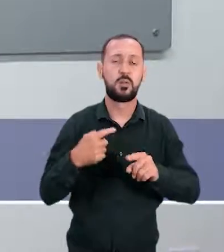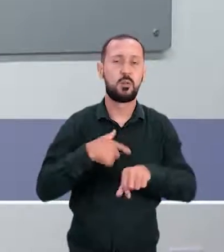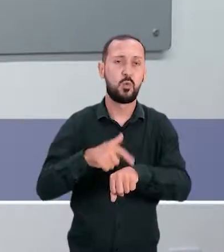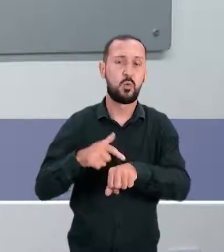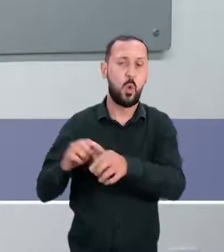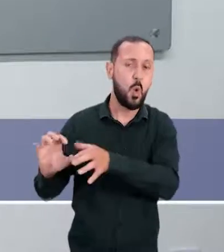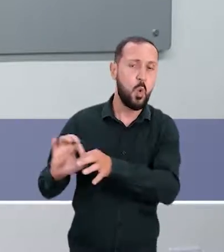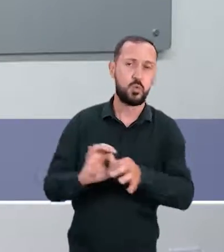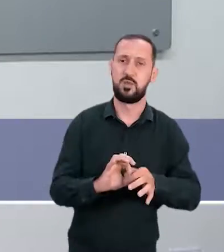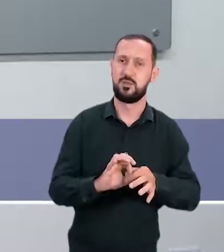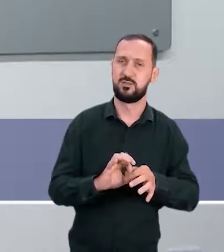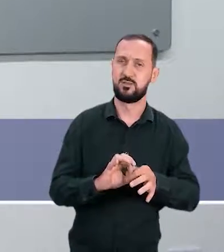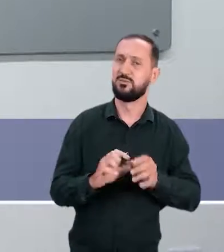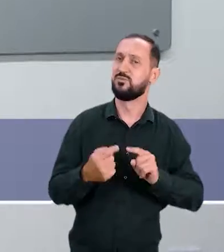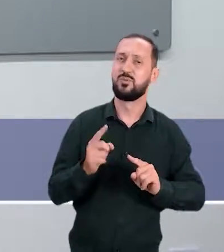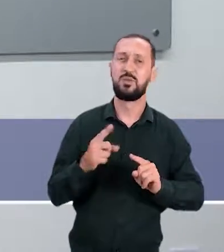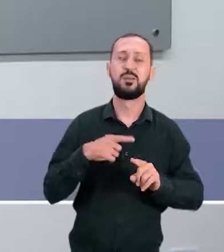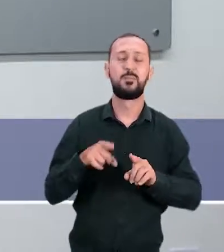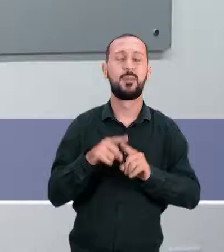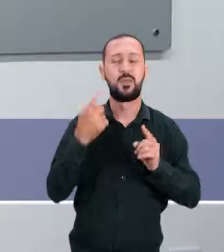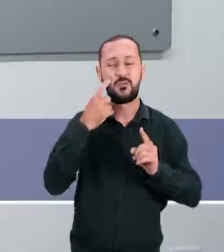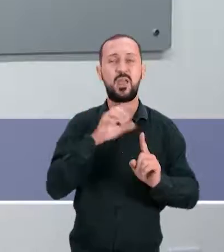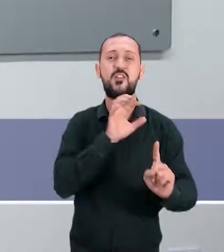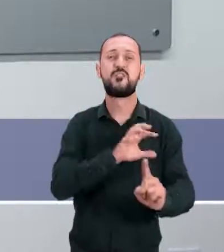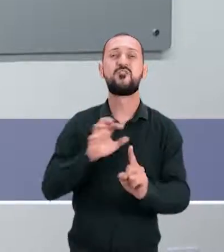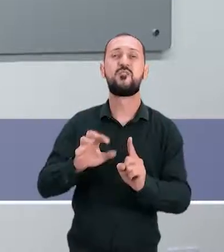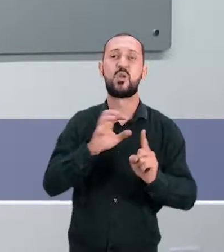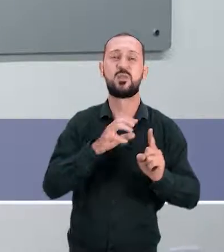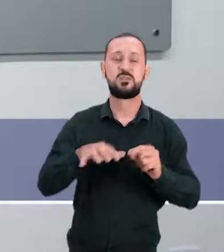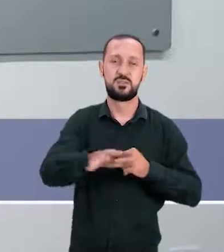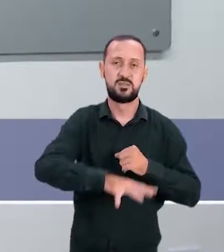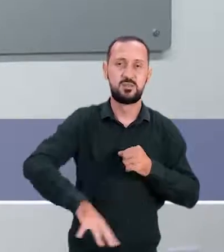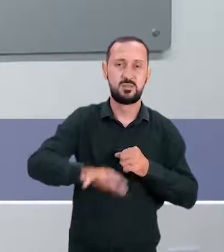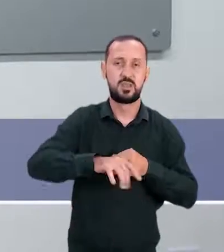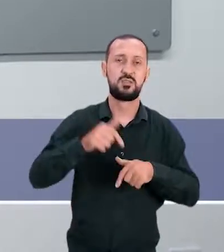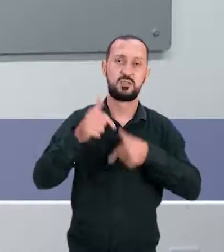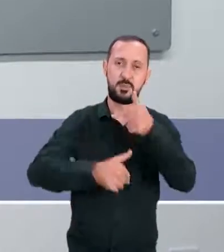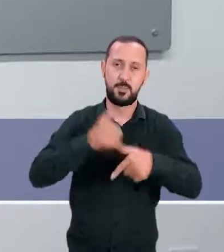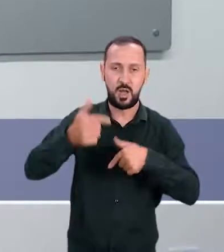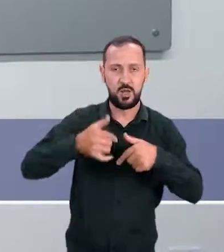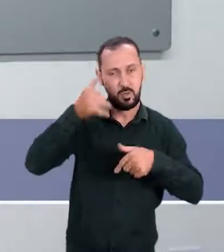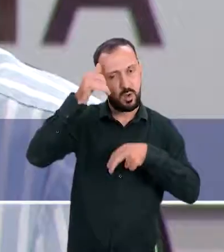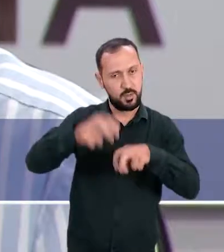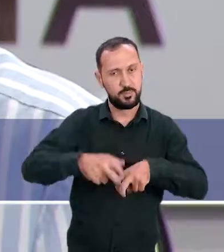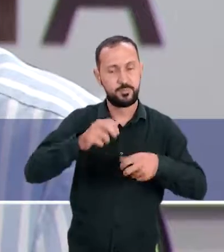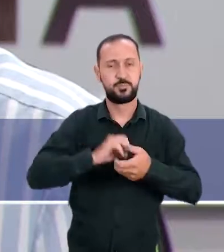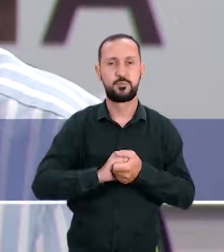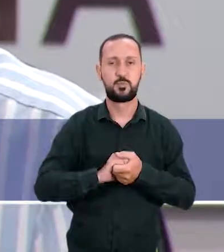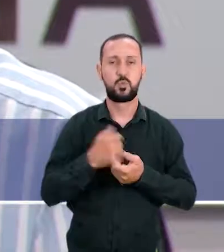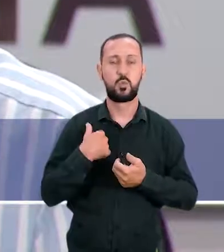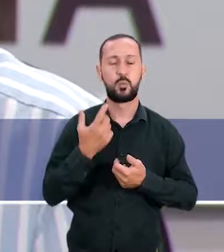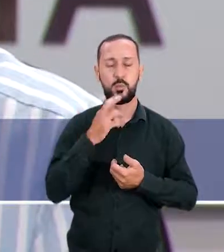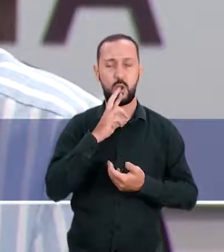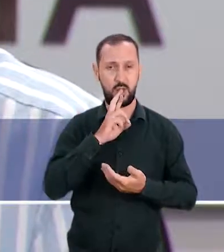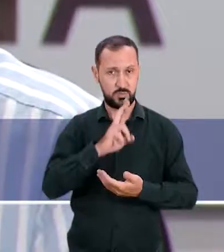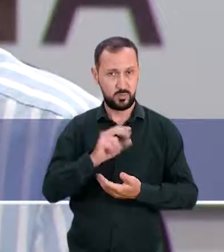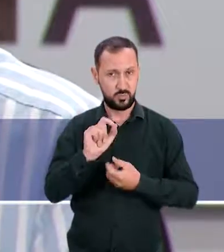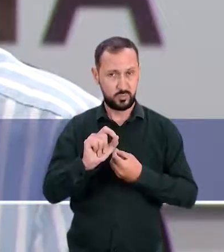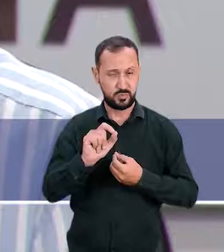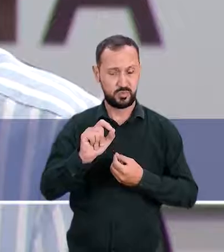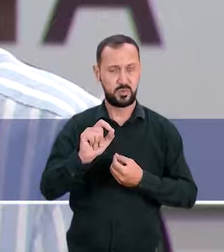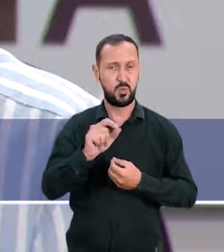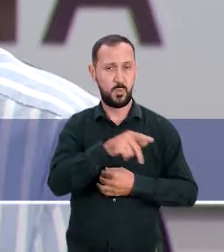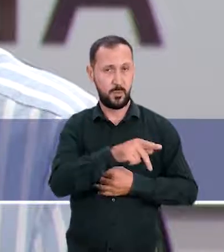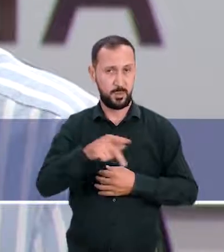exatamente pelo momento pelo qual nós passamos, além do que interfere nessa eficiência que tem a atividade agropecuária. Como resultado do encontro,